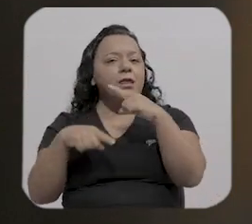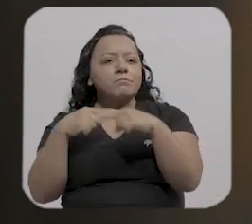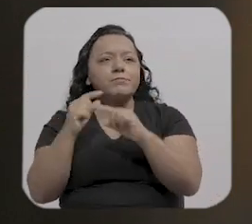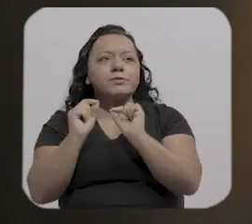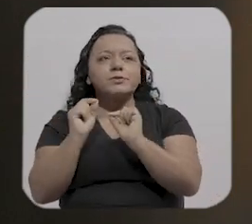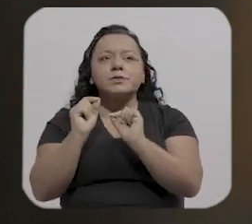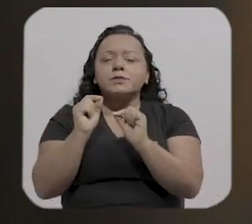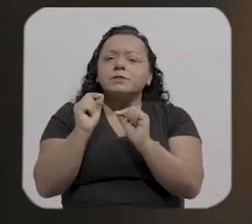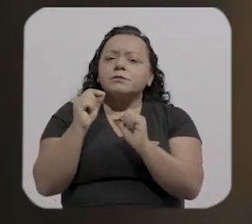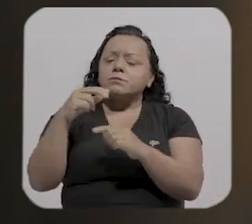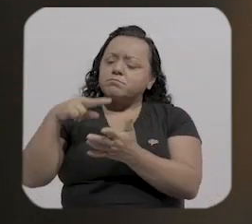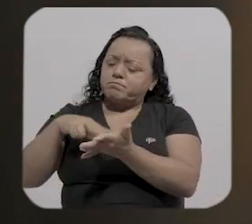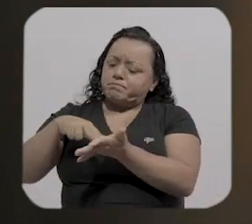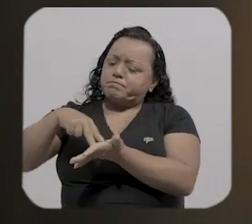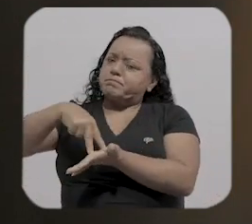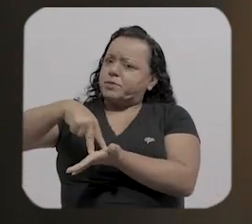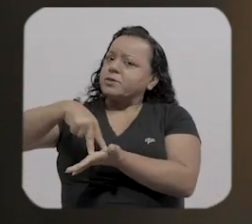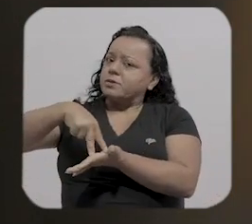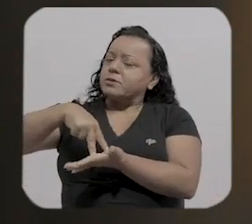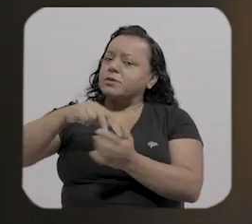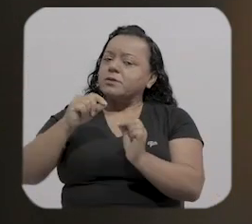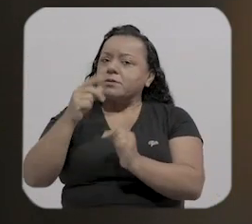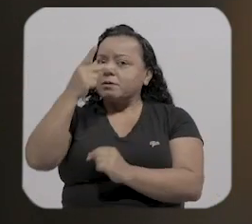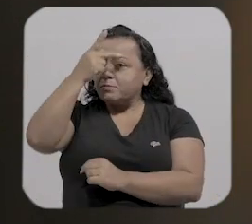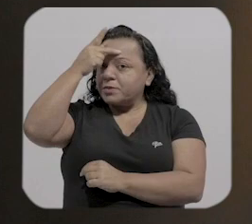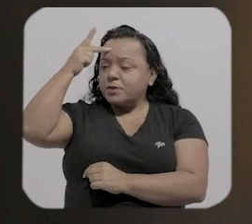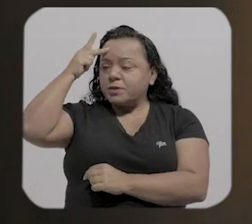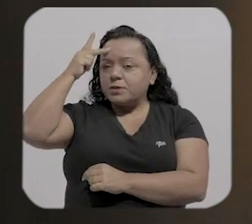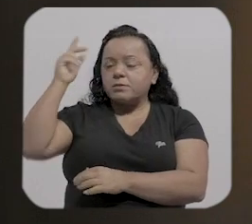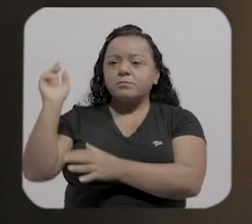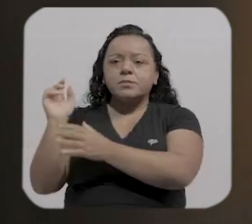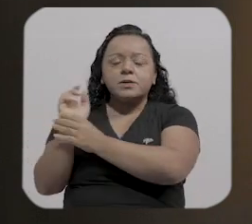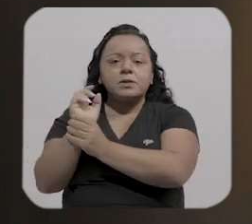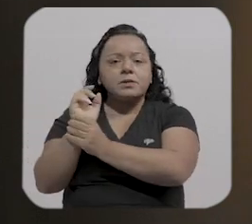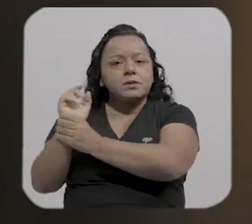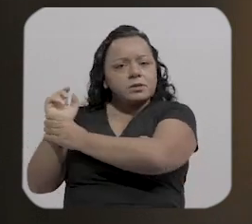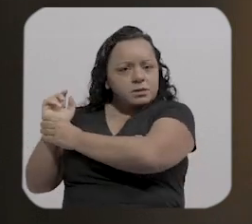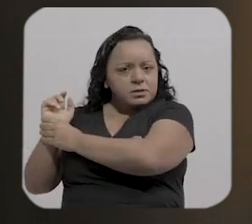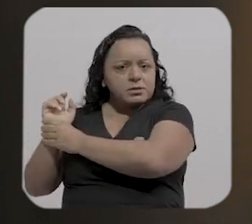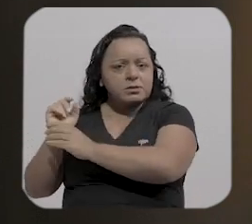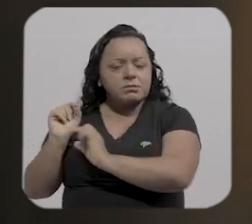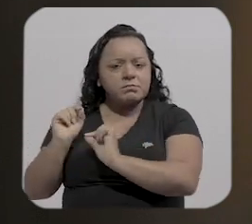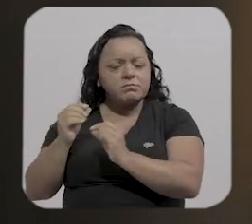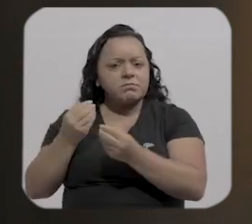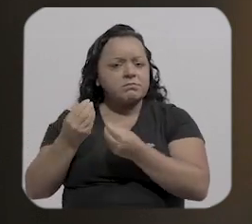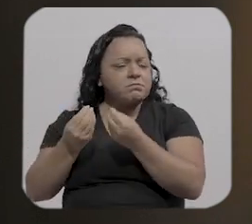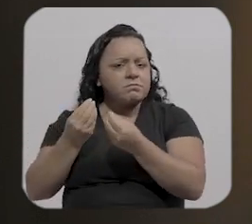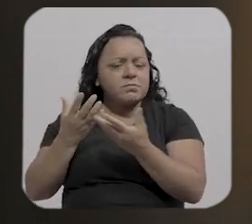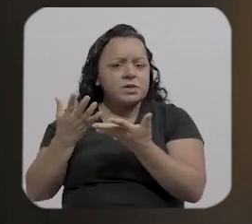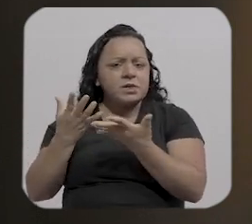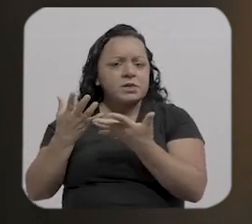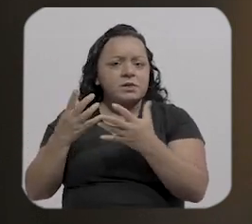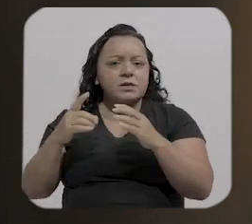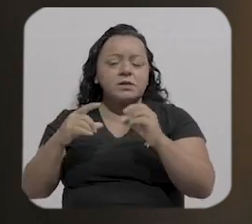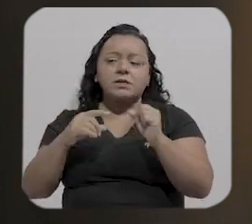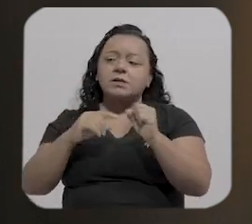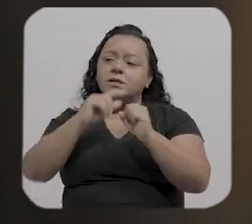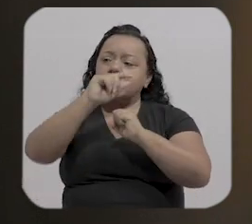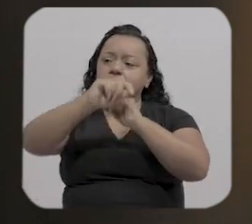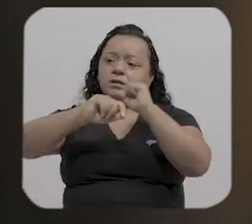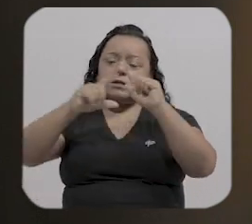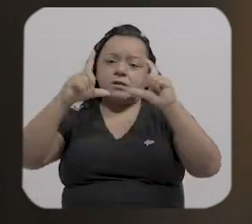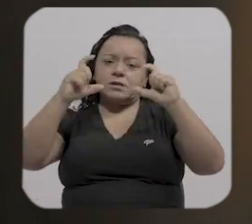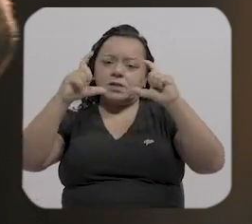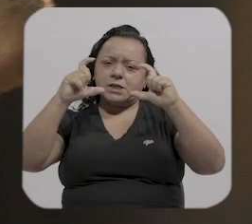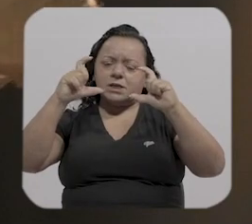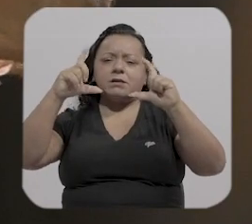pouco eu estou em pé lá e alguém pega no meu pulso e puxa para o lado. A câmera